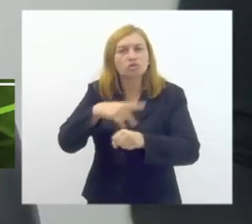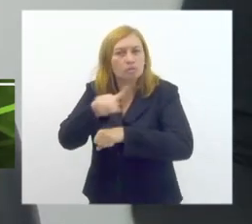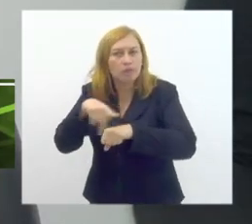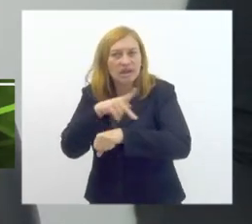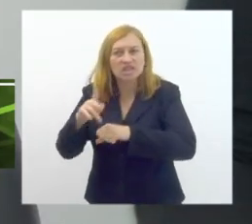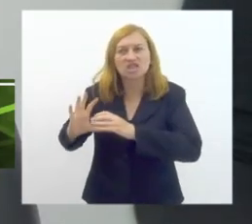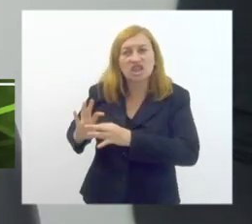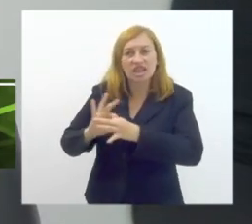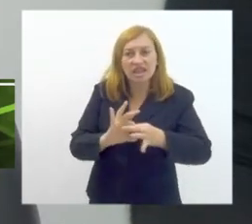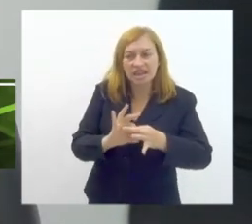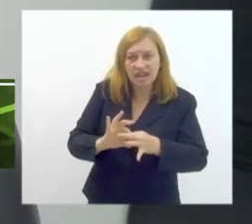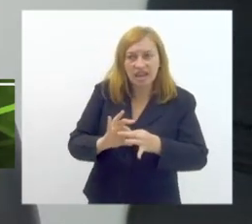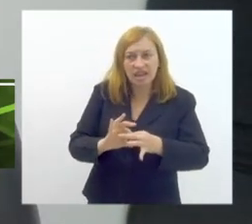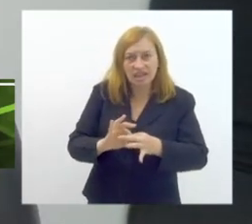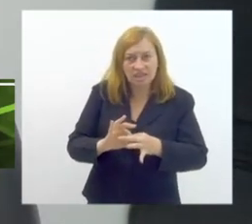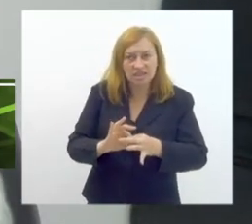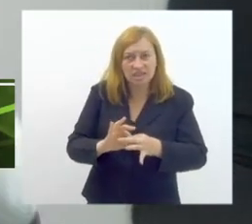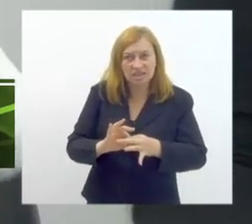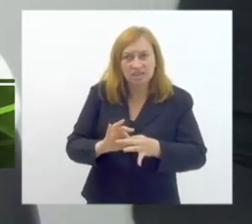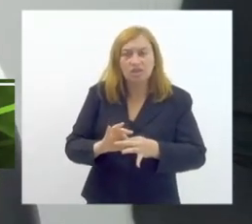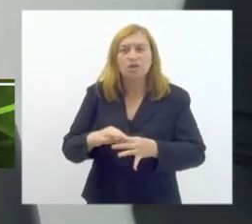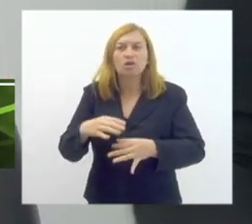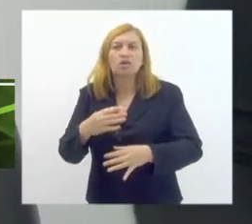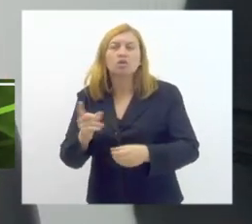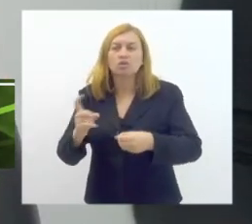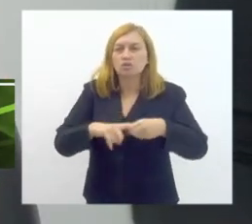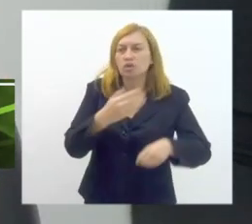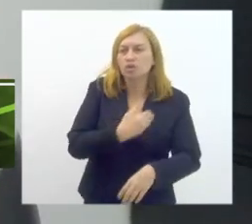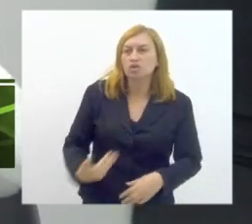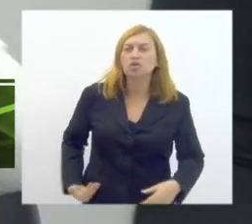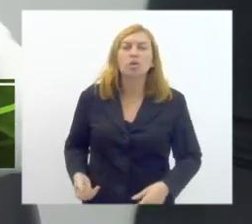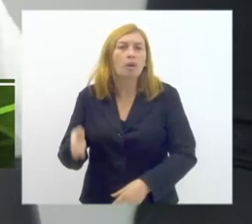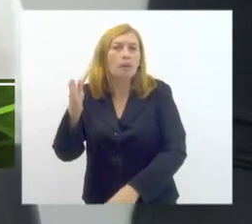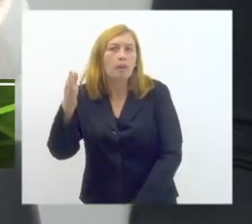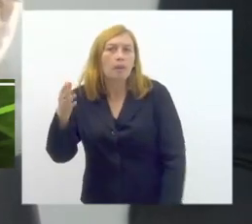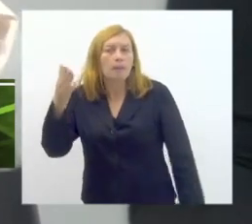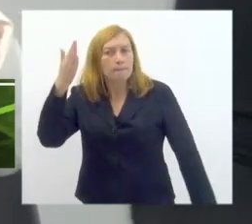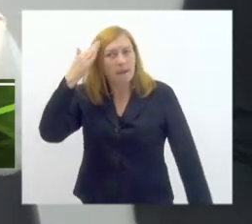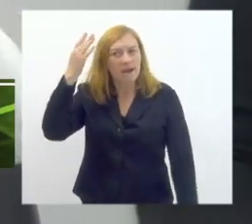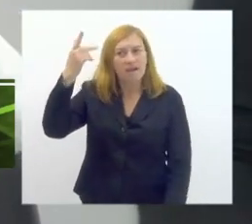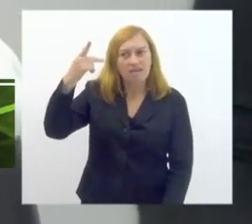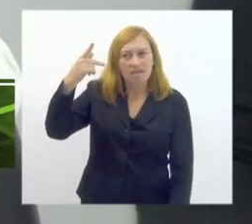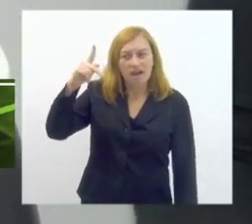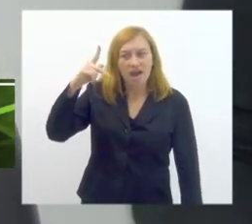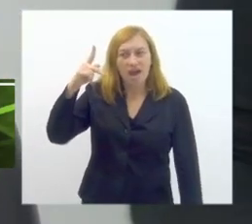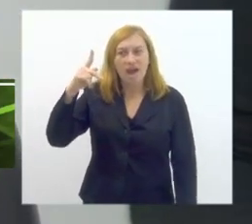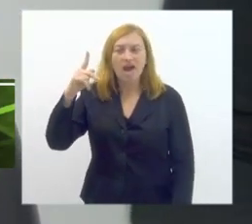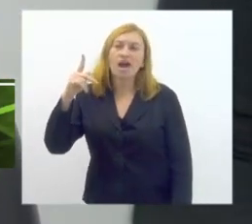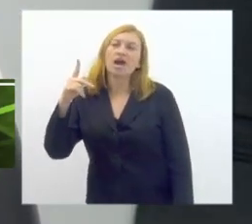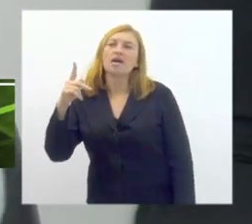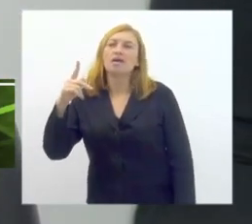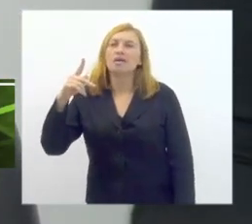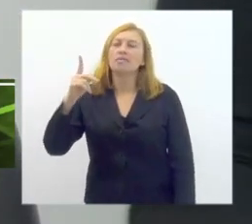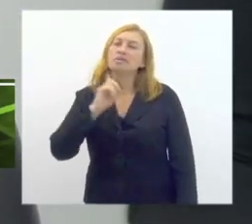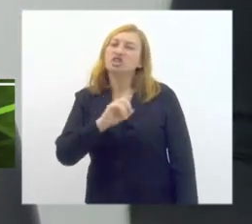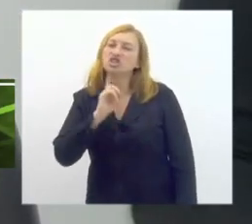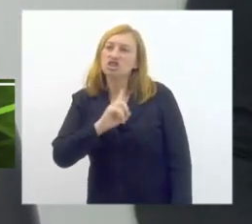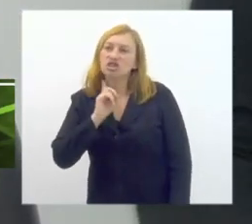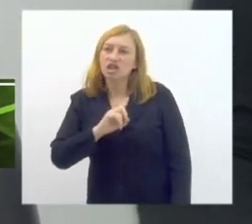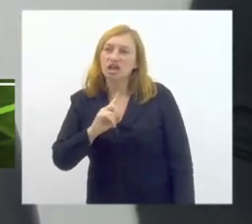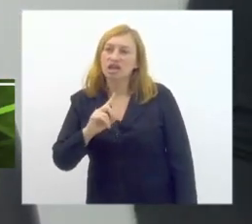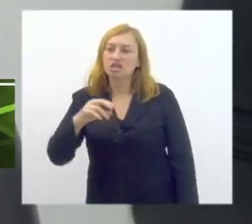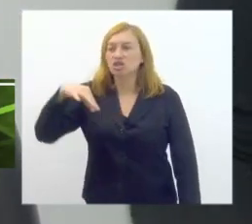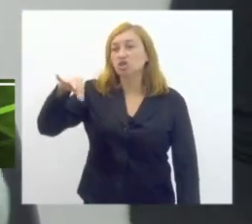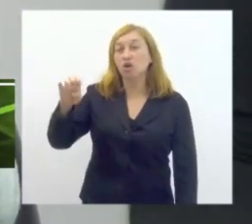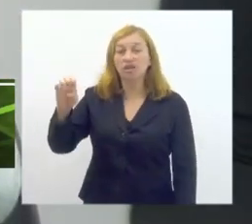é ligado à Rede Nacional de Consórcios Públicos, Paraná, Minas Gerais. O Nordeste deu um exemplo fantástico agora, na